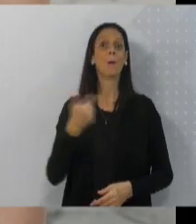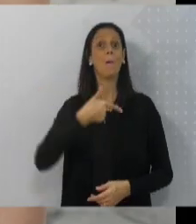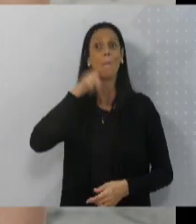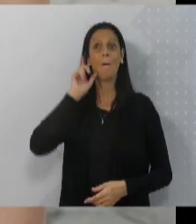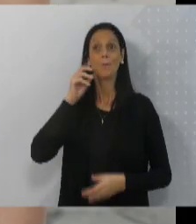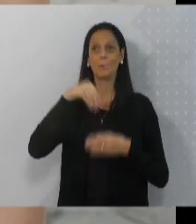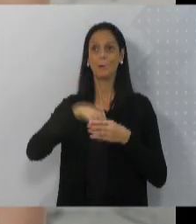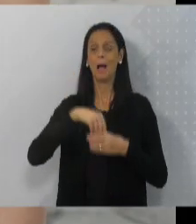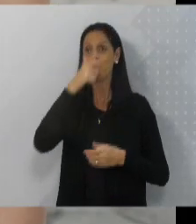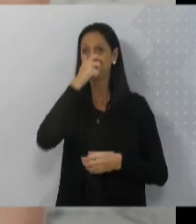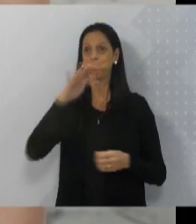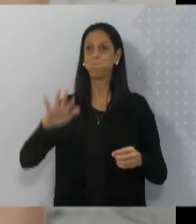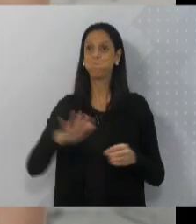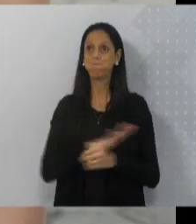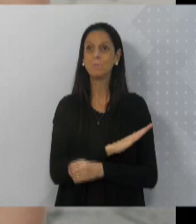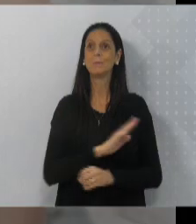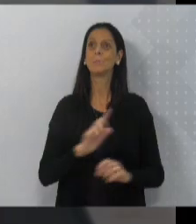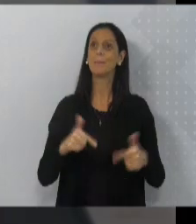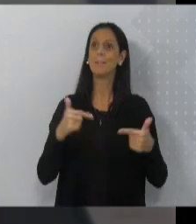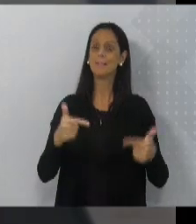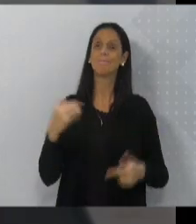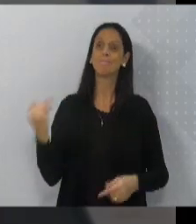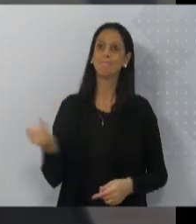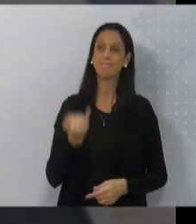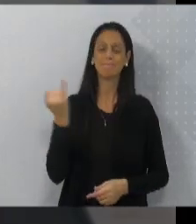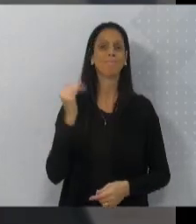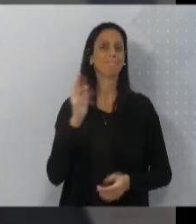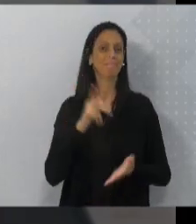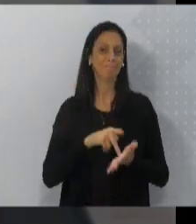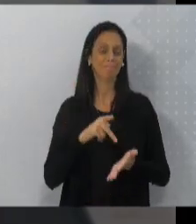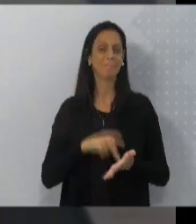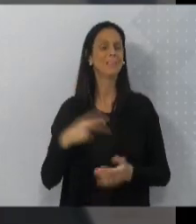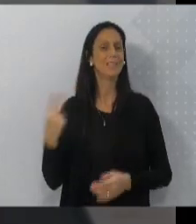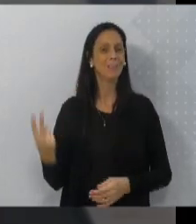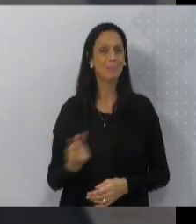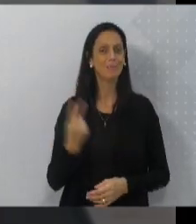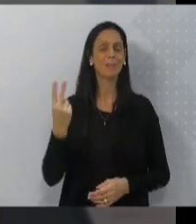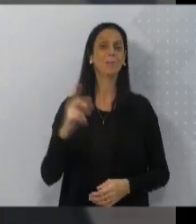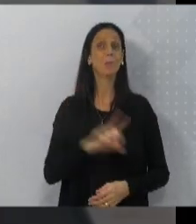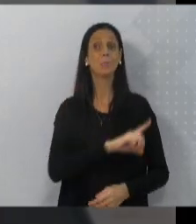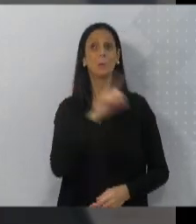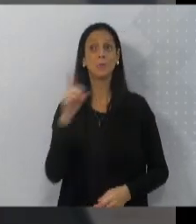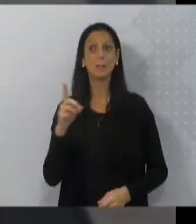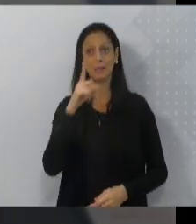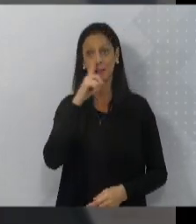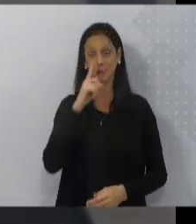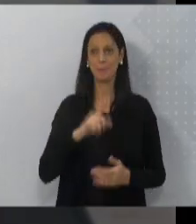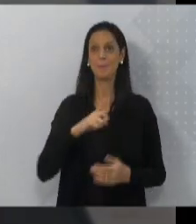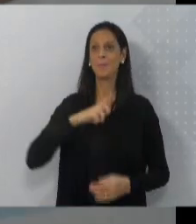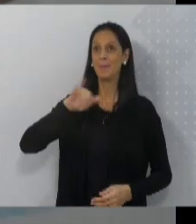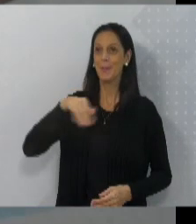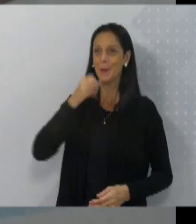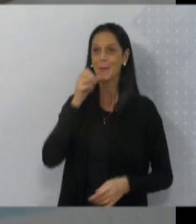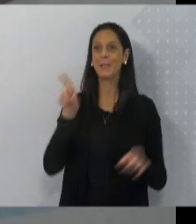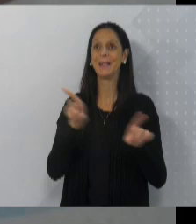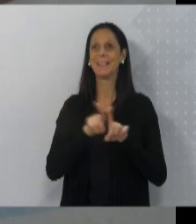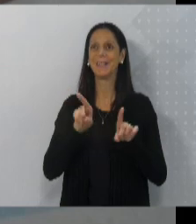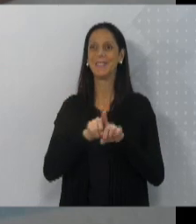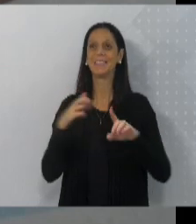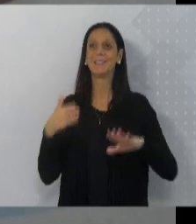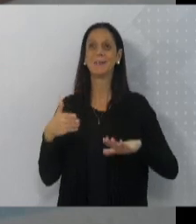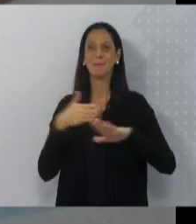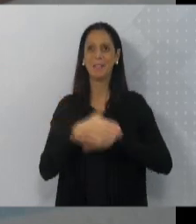casa cheia, nas duas ações importantes, valorizar, né, o dia, né, inclusive tive a oportunidade de também